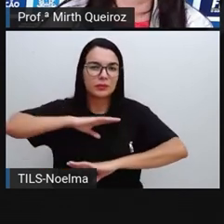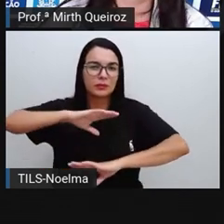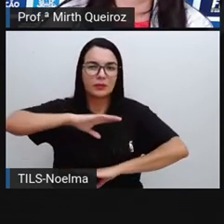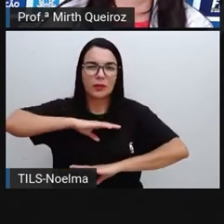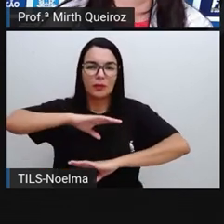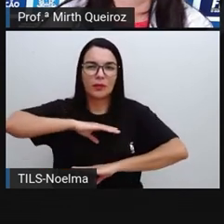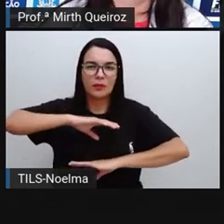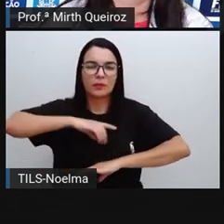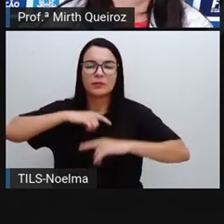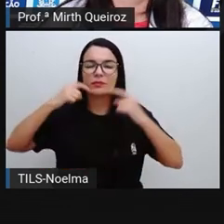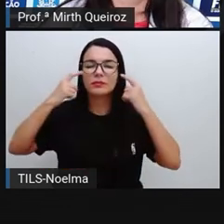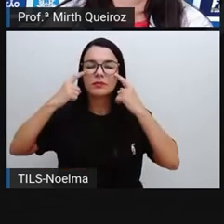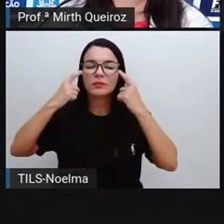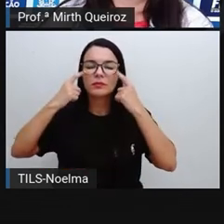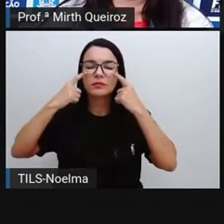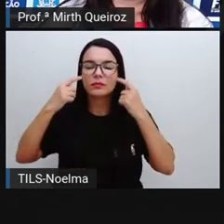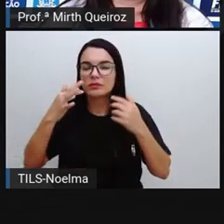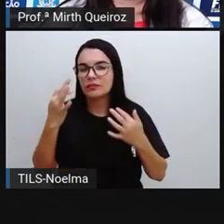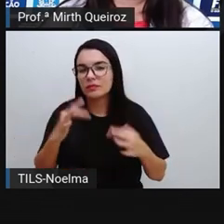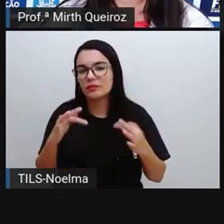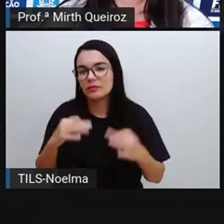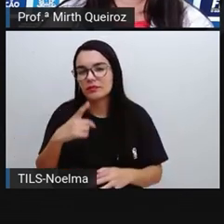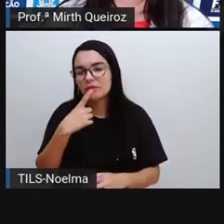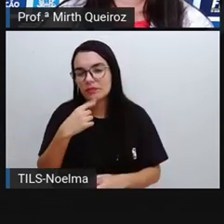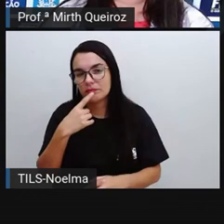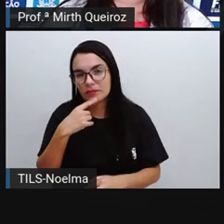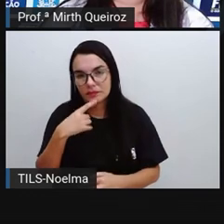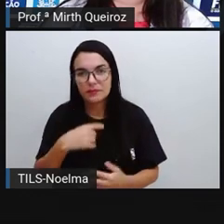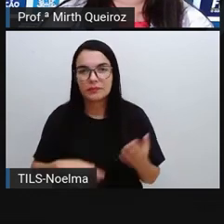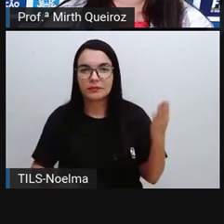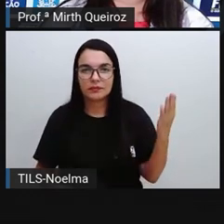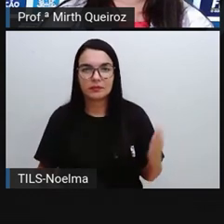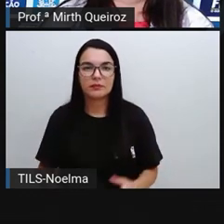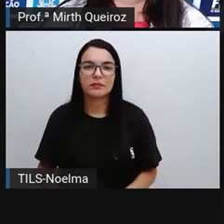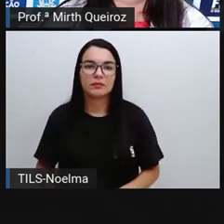coriza, conjuntivite, são alguns dos sintomas do sarampo.